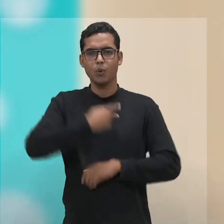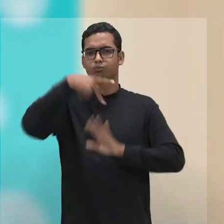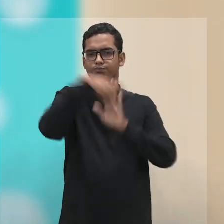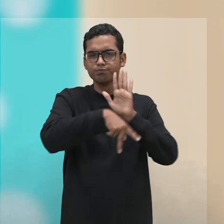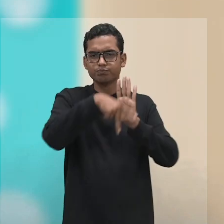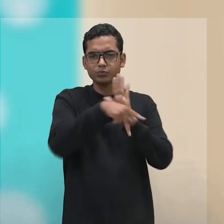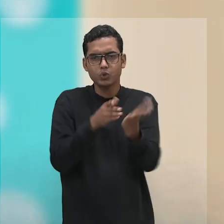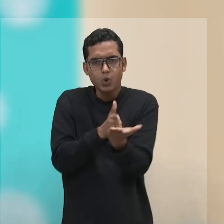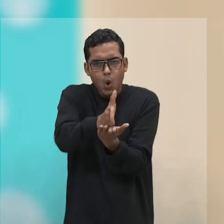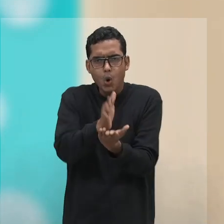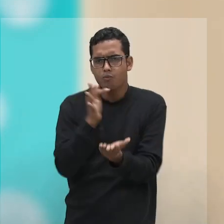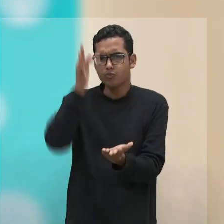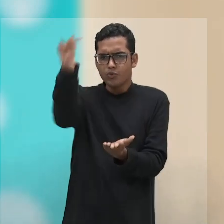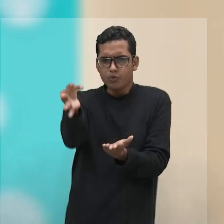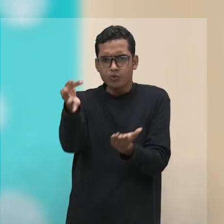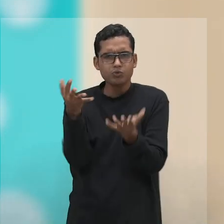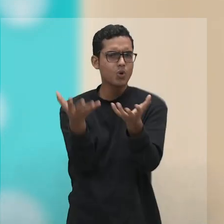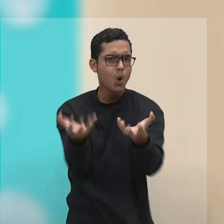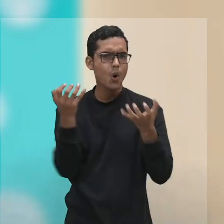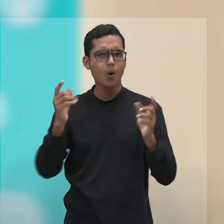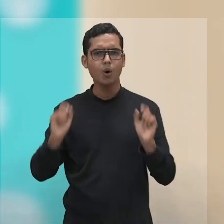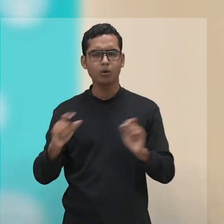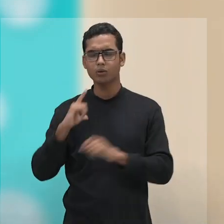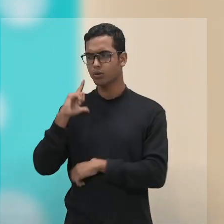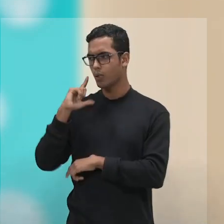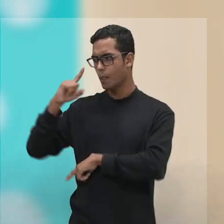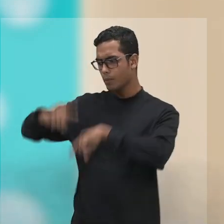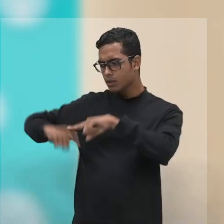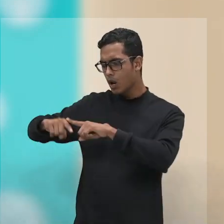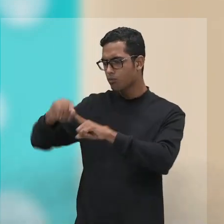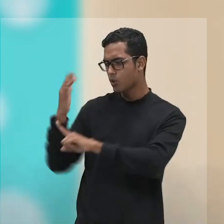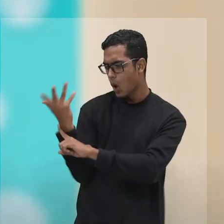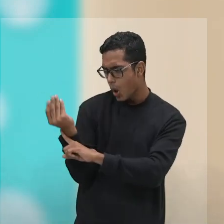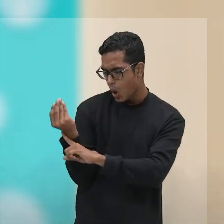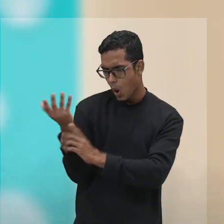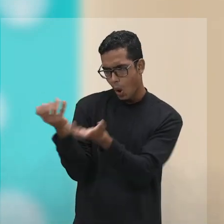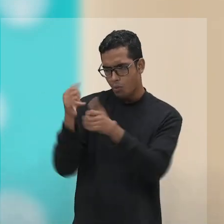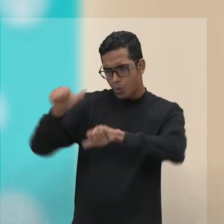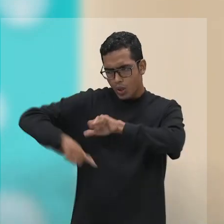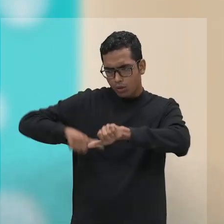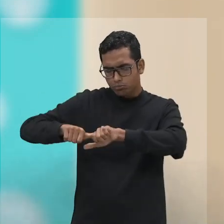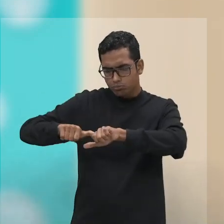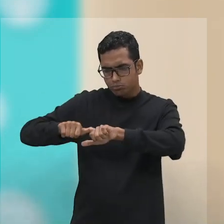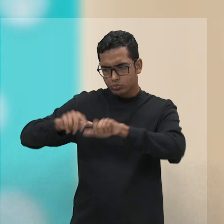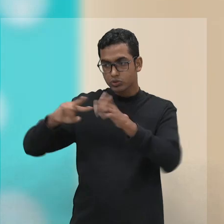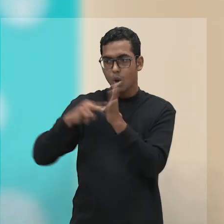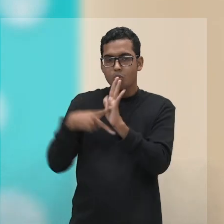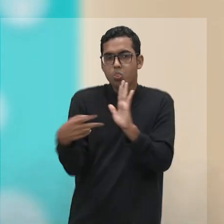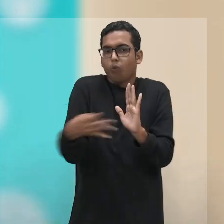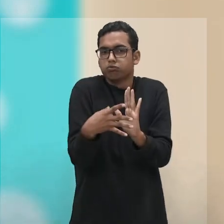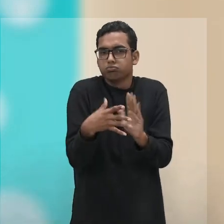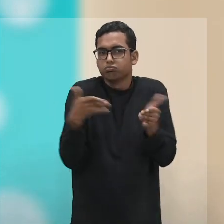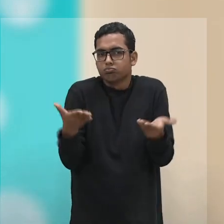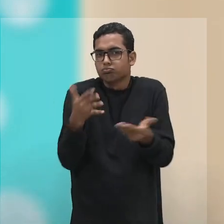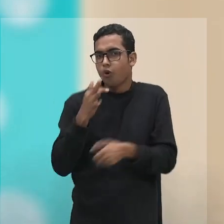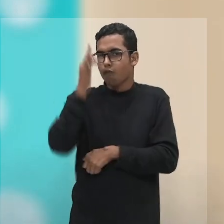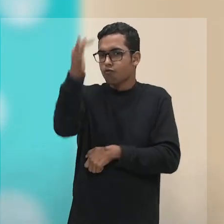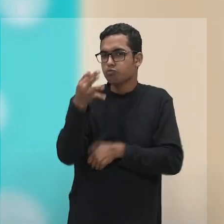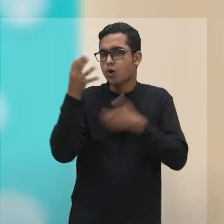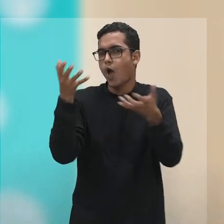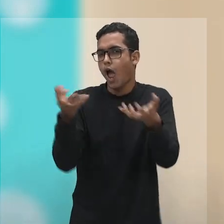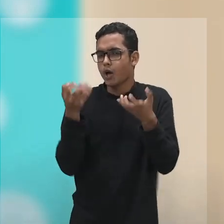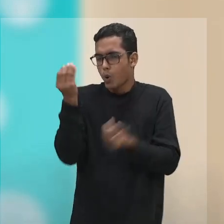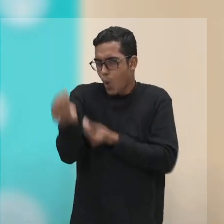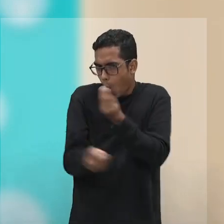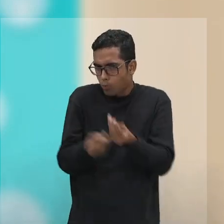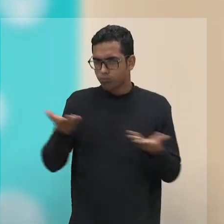quero? Ressignificar essa obra? Então, eu vou olhar o que eu quero no meu futuro, como eu quero utilizar